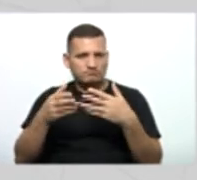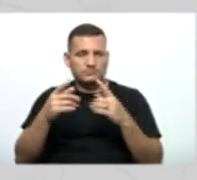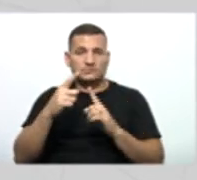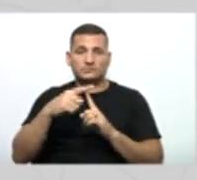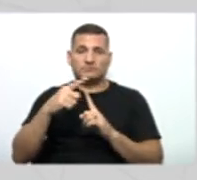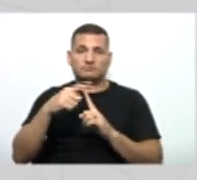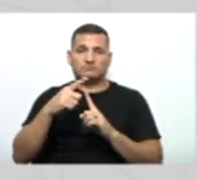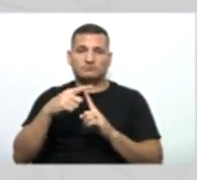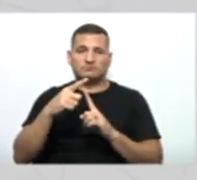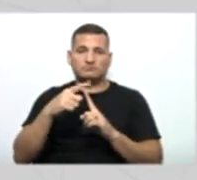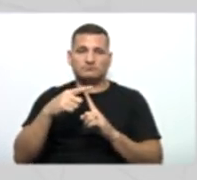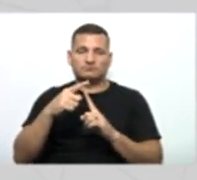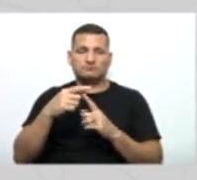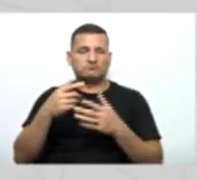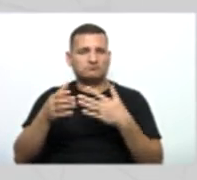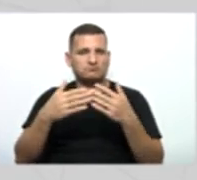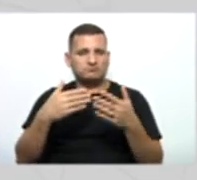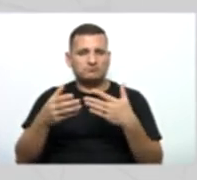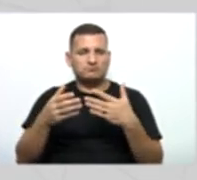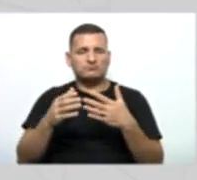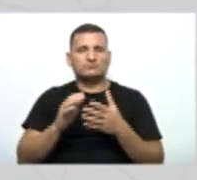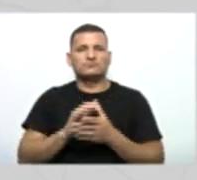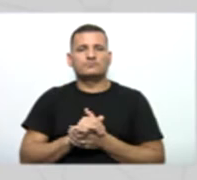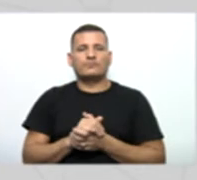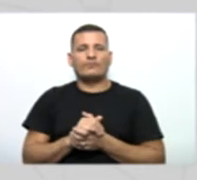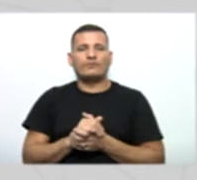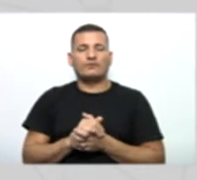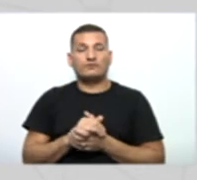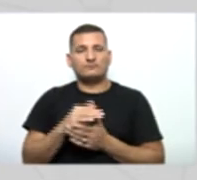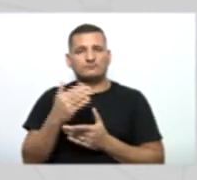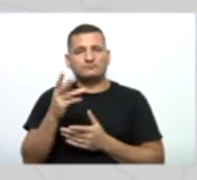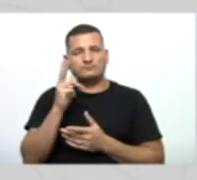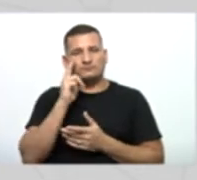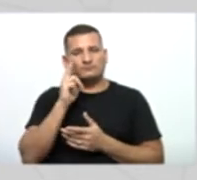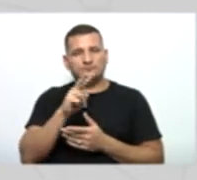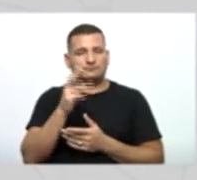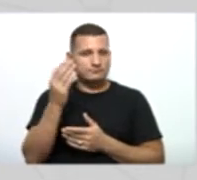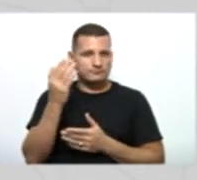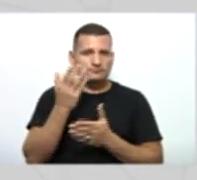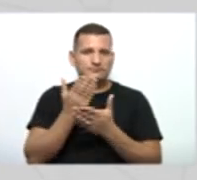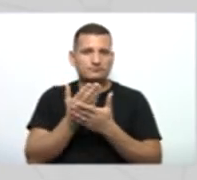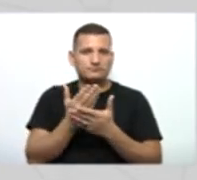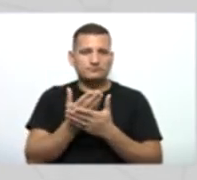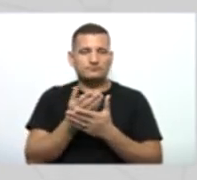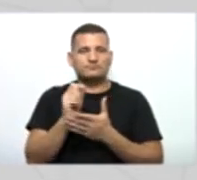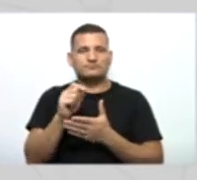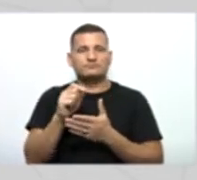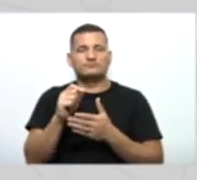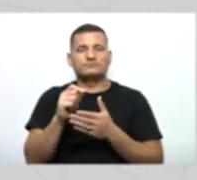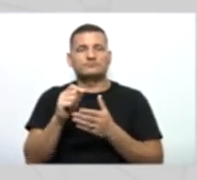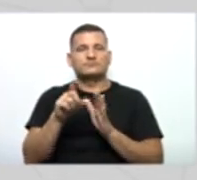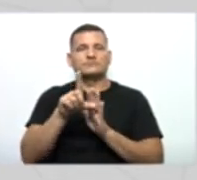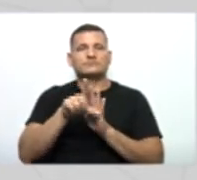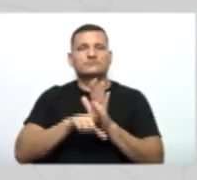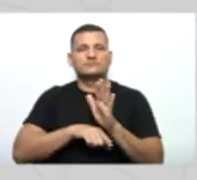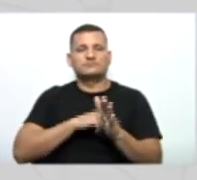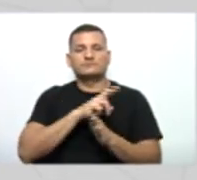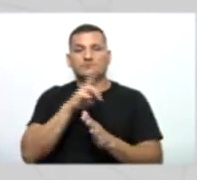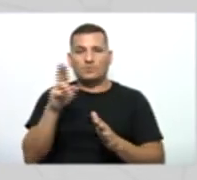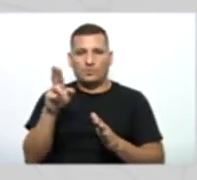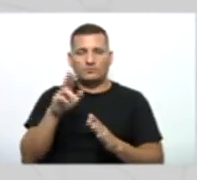tipo que seja esse valor. Como assim, professor? Nós vimos lá que nós podemos ter uma lista, por exemplo, chamada nomes.